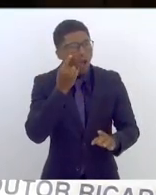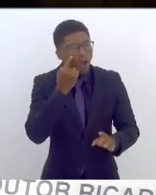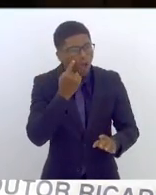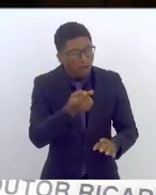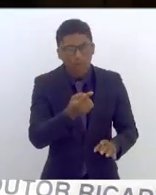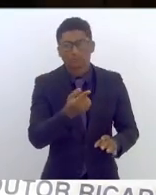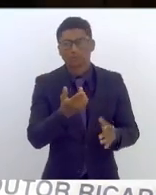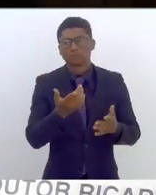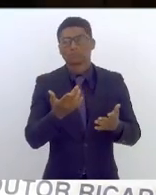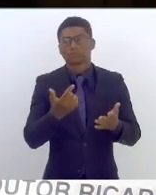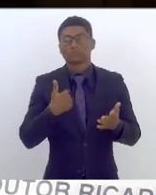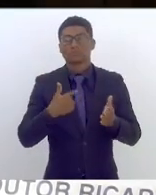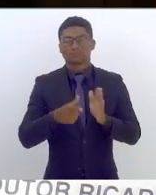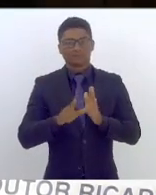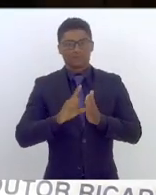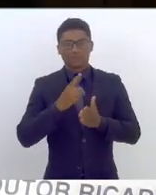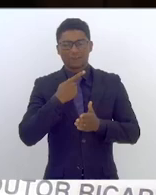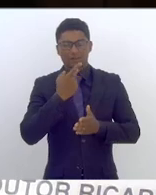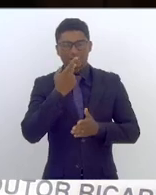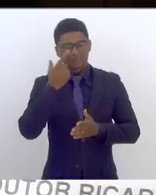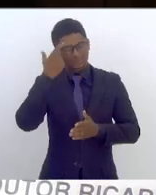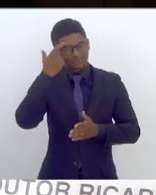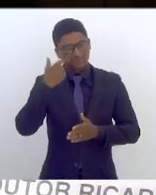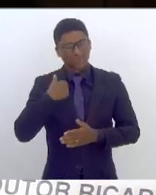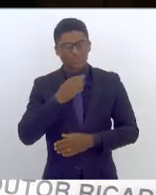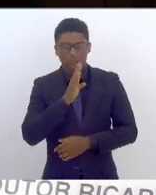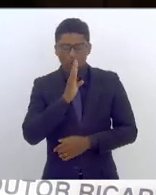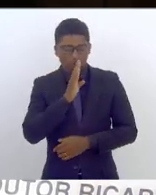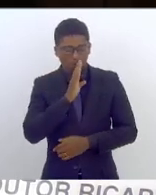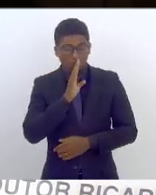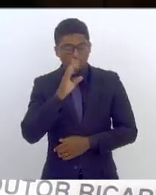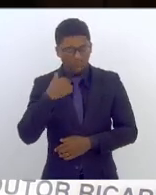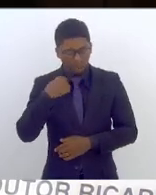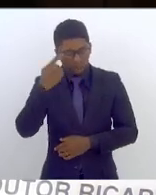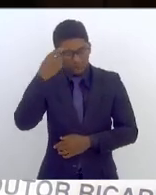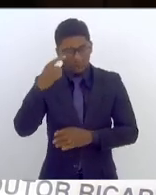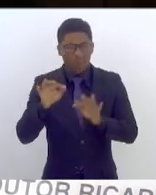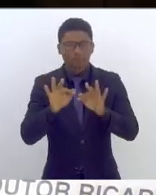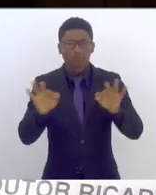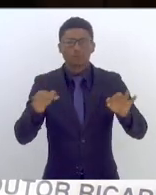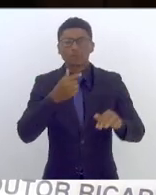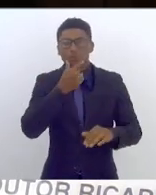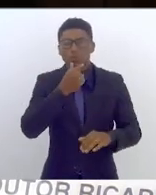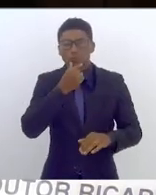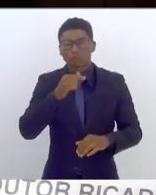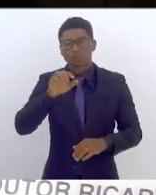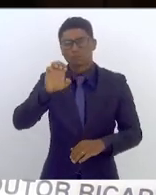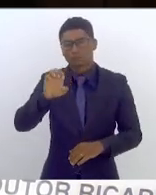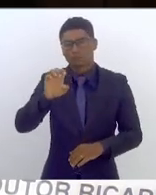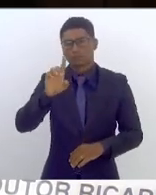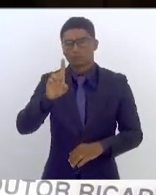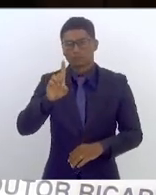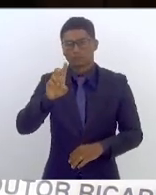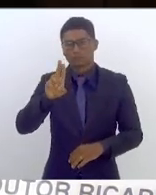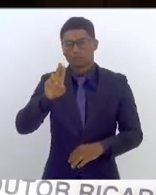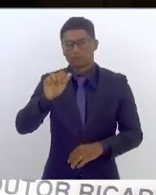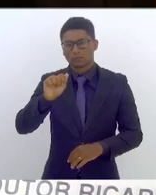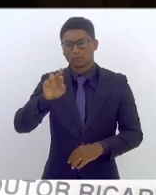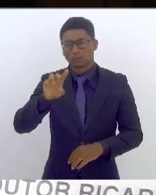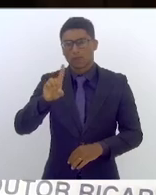mas lembrei de uma de uma frase do Eduardo Galeano escritor e jornalista